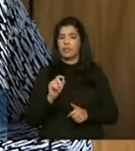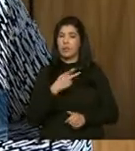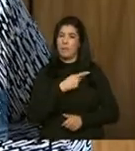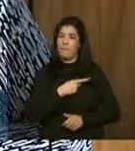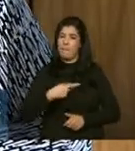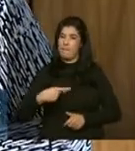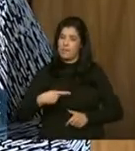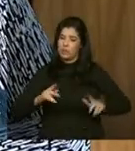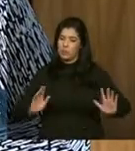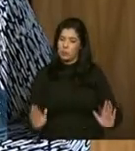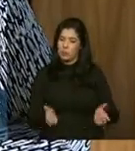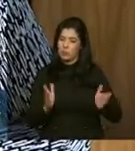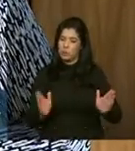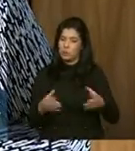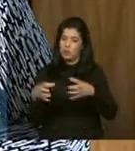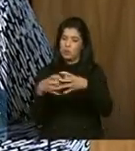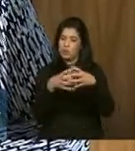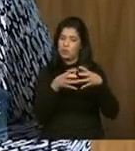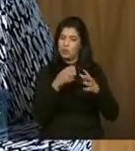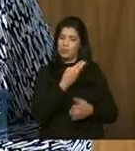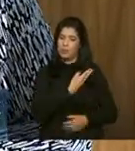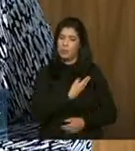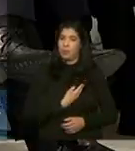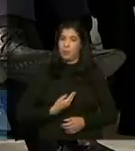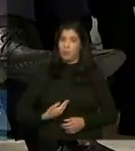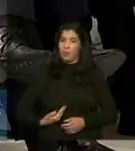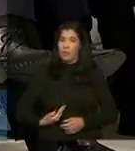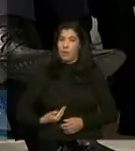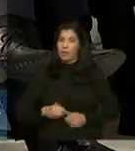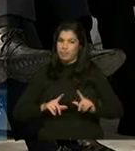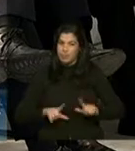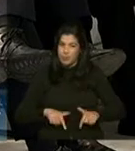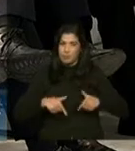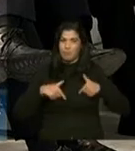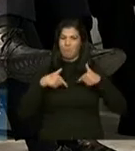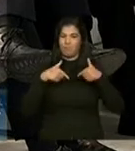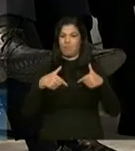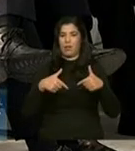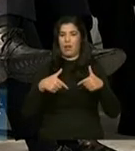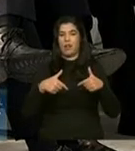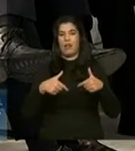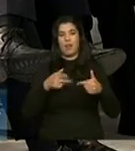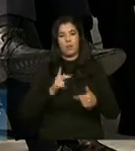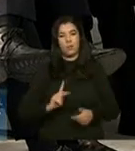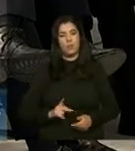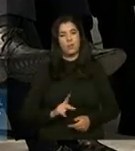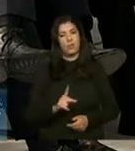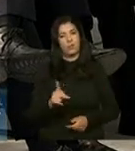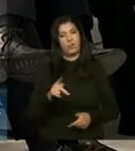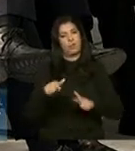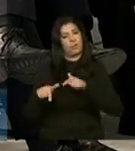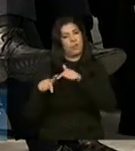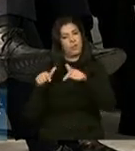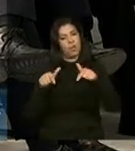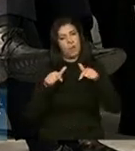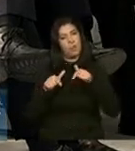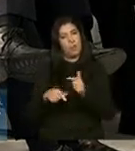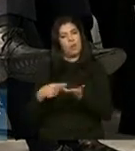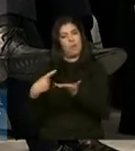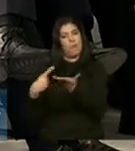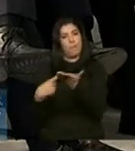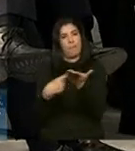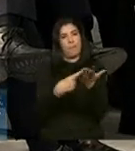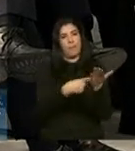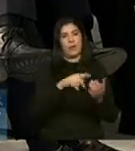orientou toda a sua equipe de governo a fazer nesse momento é uma continuidade de um trabalho de interlocução e de parceria que